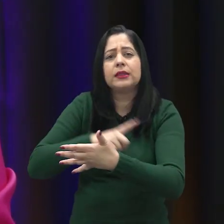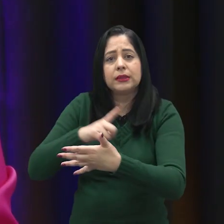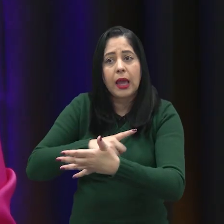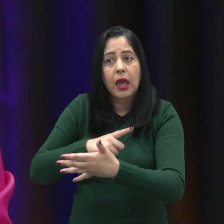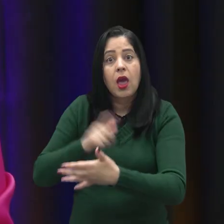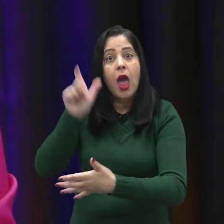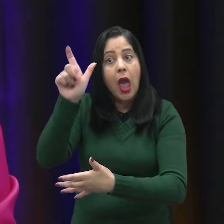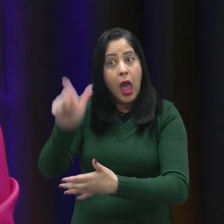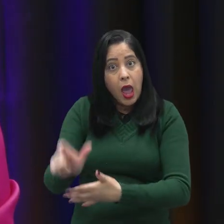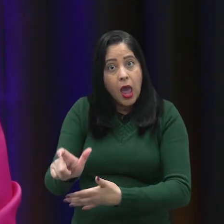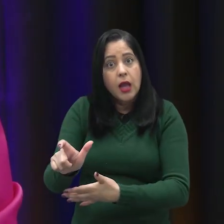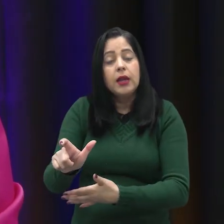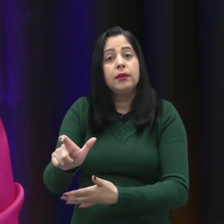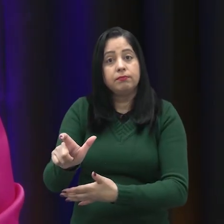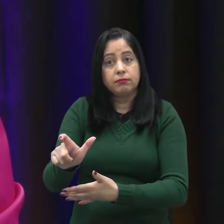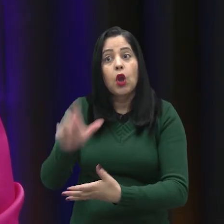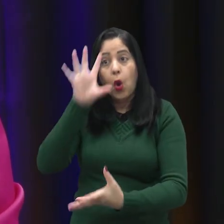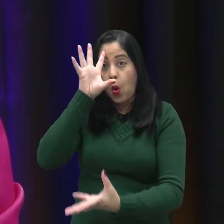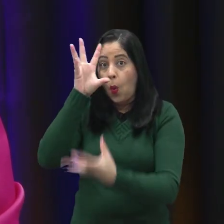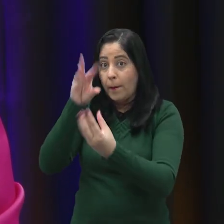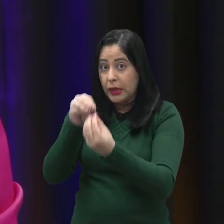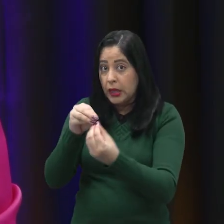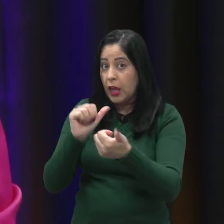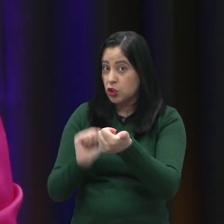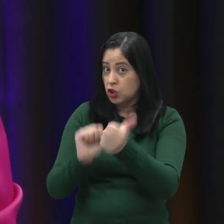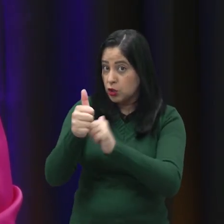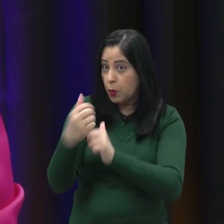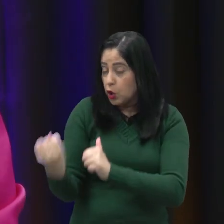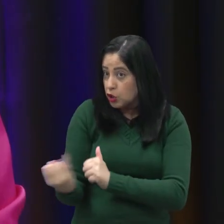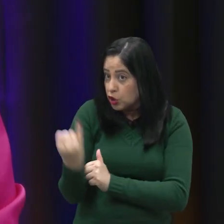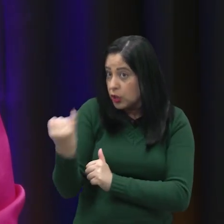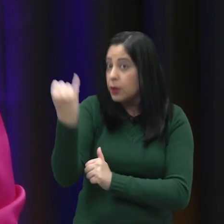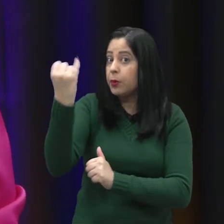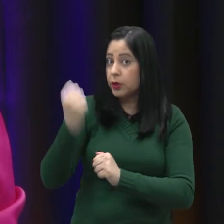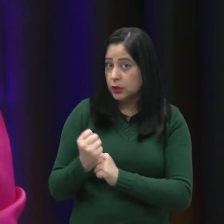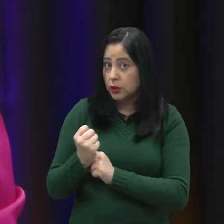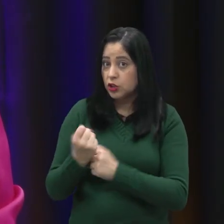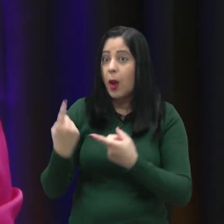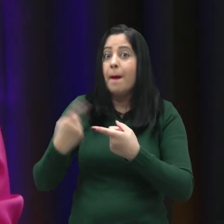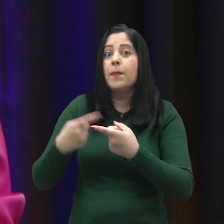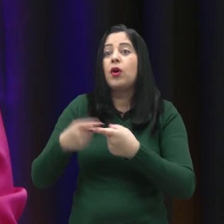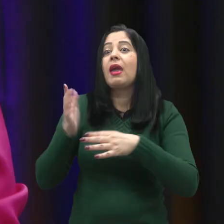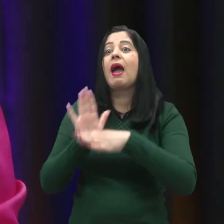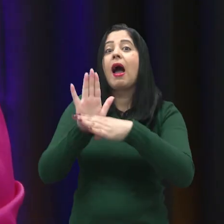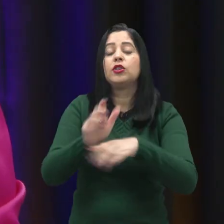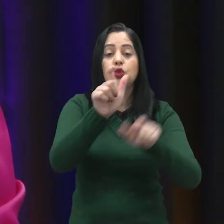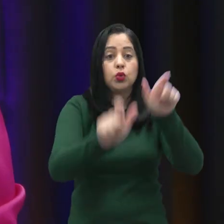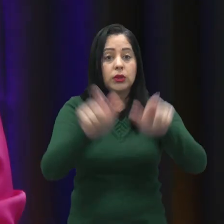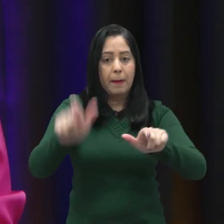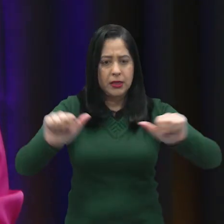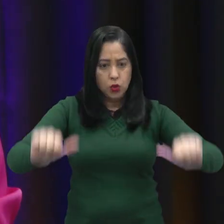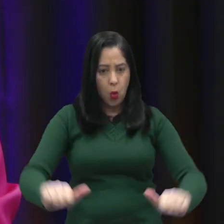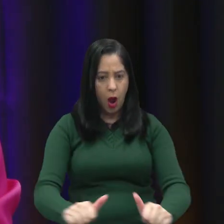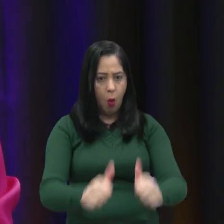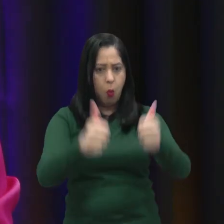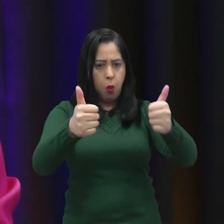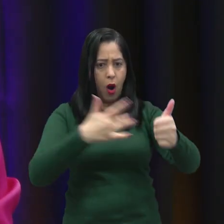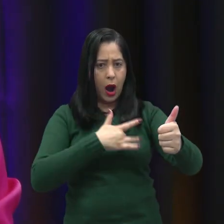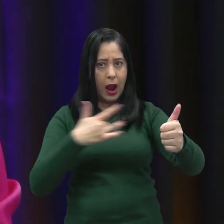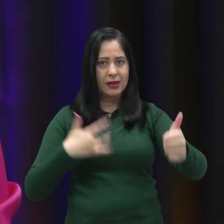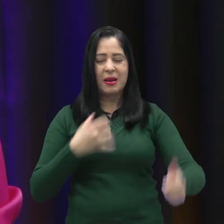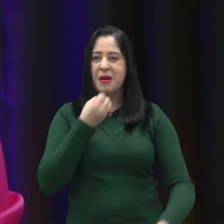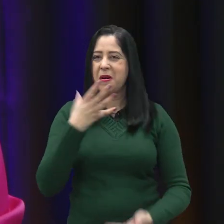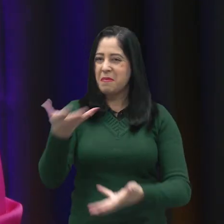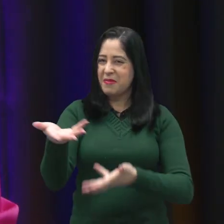olhar diferenciado sobre a importância do esporte e a atividade física no desenvolvimento saudável e humano da